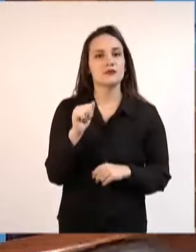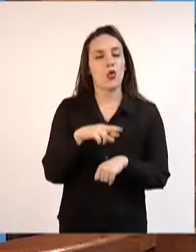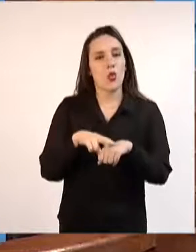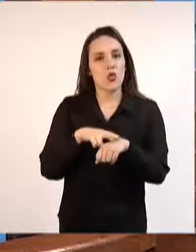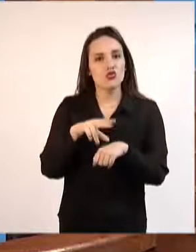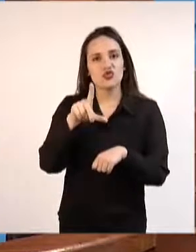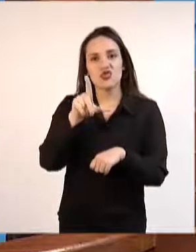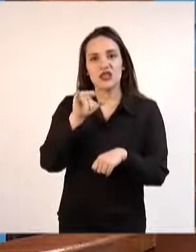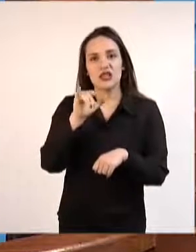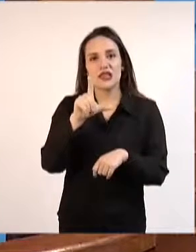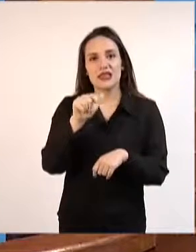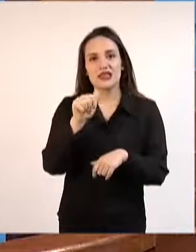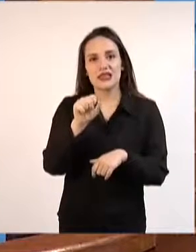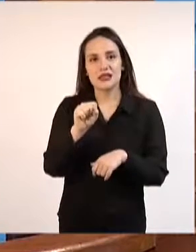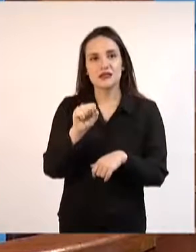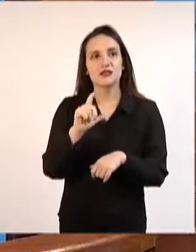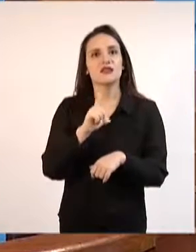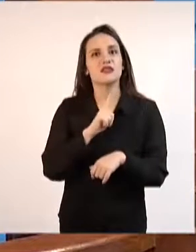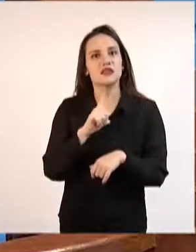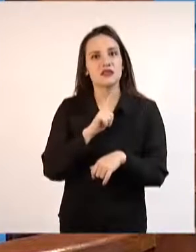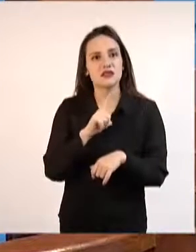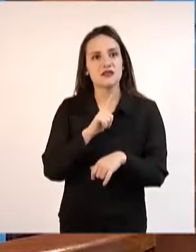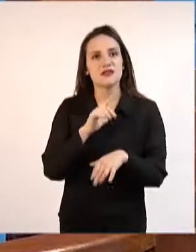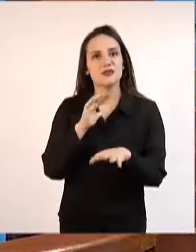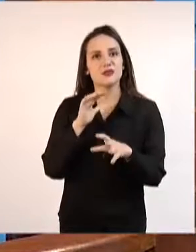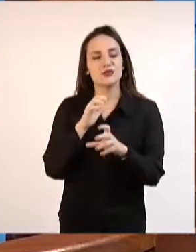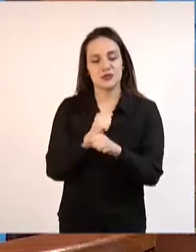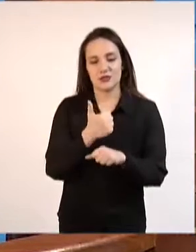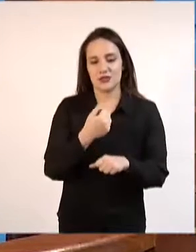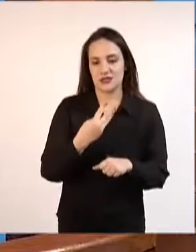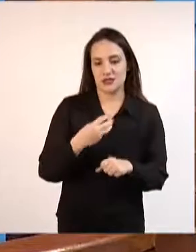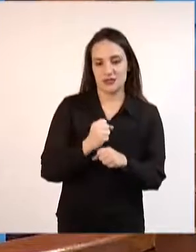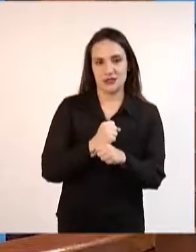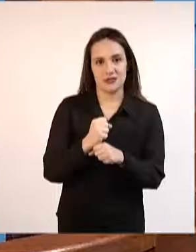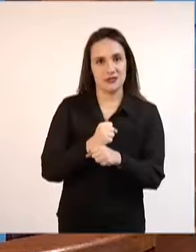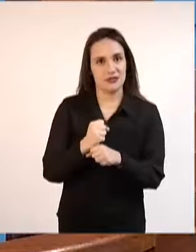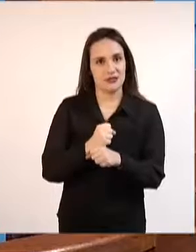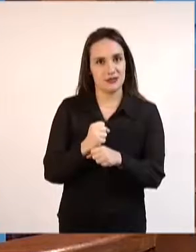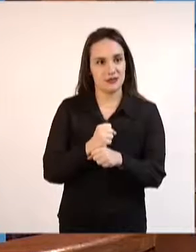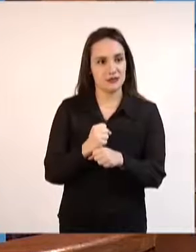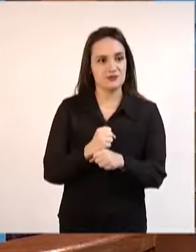1º. São 13 anos da Lei Maria da Penha.